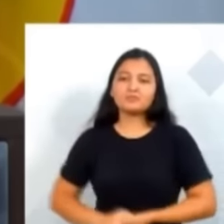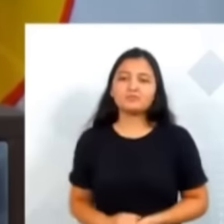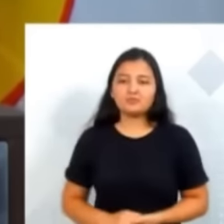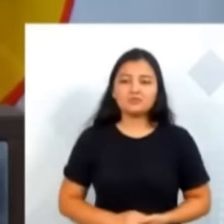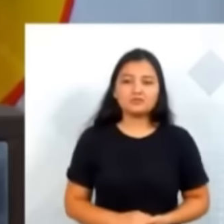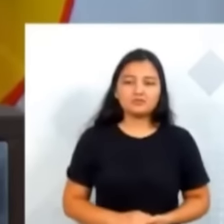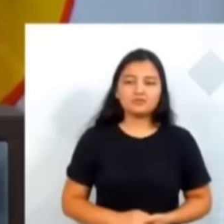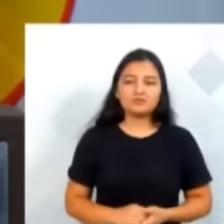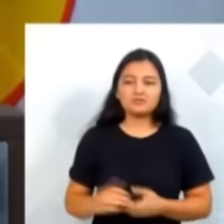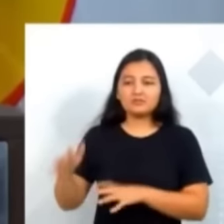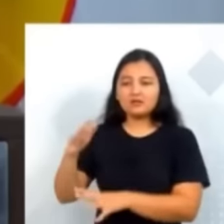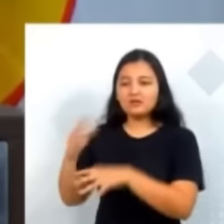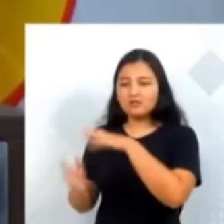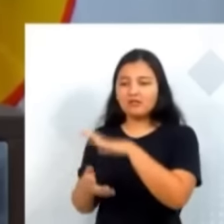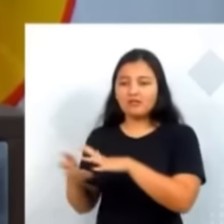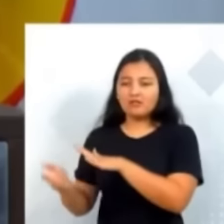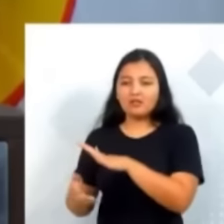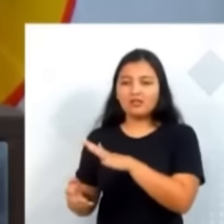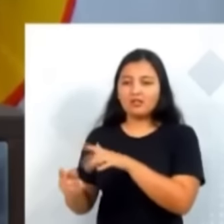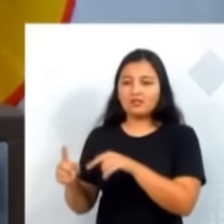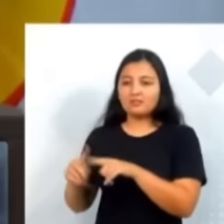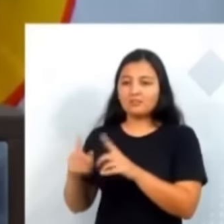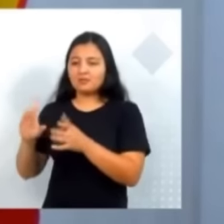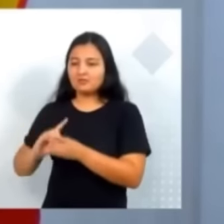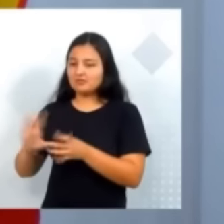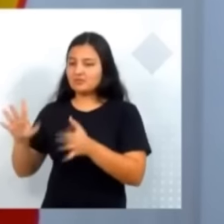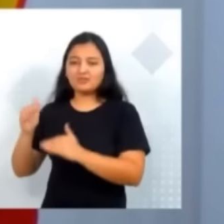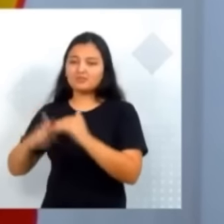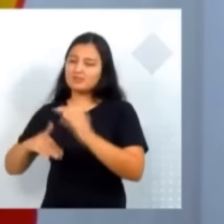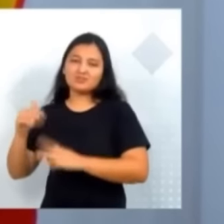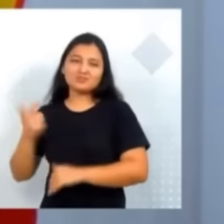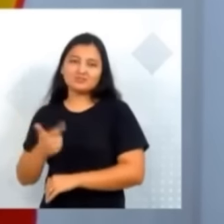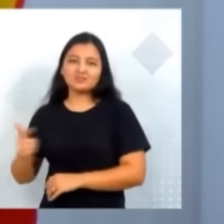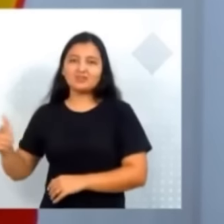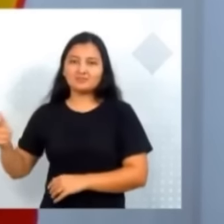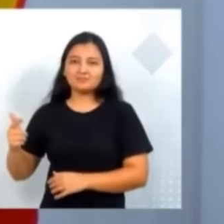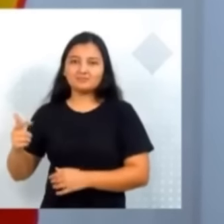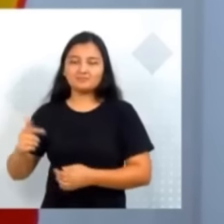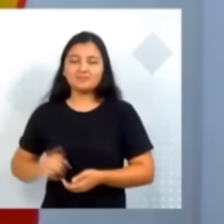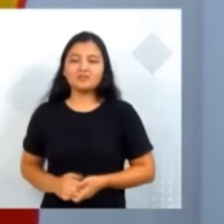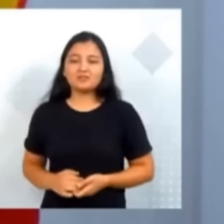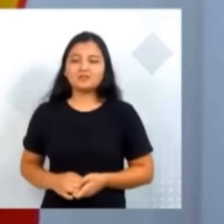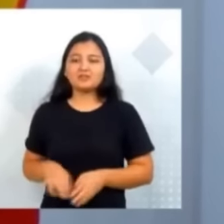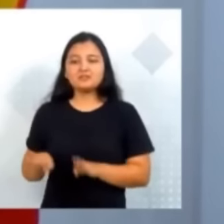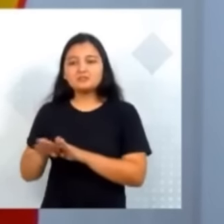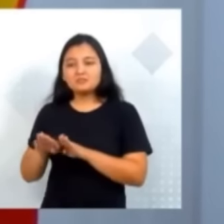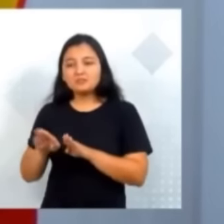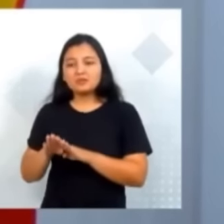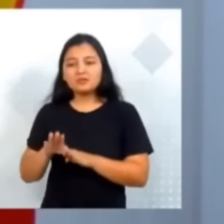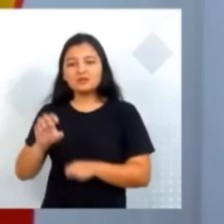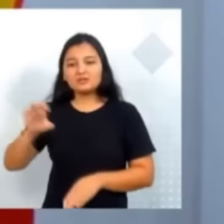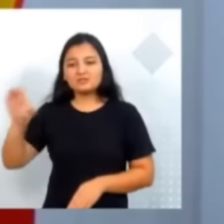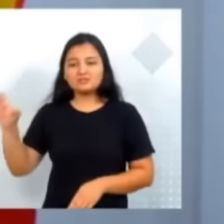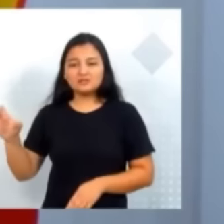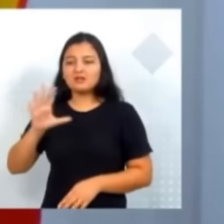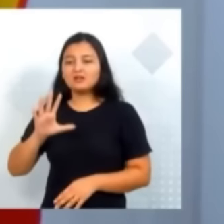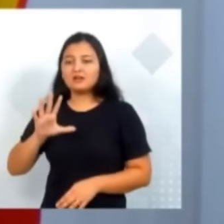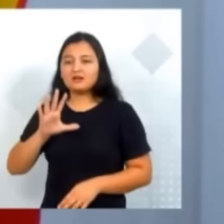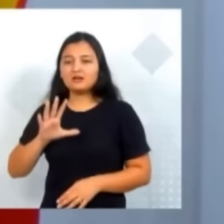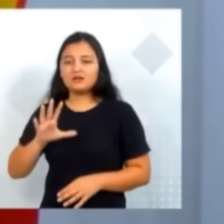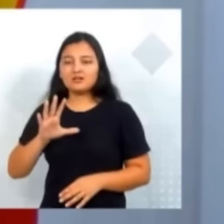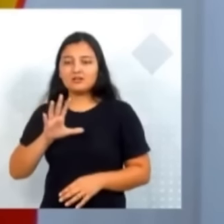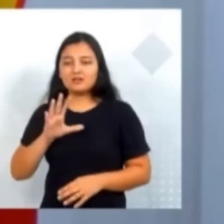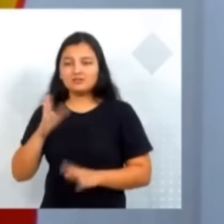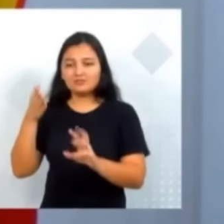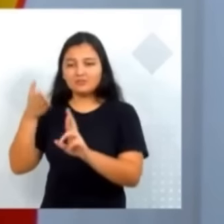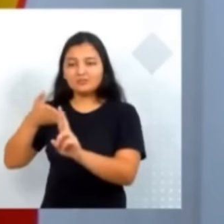alvoroçam em torno dessa palavra, mas não a fazem cumprir na prática. É importante mencionar também que a esquerda é uma amante de Paulo Freire. Faz